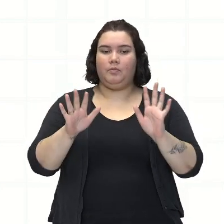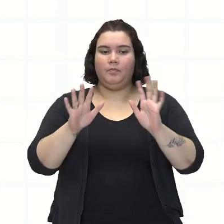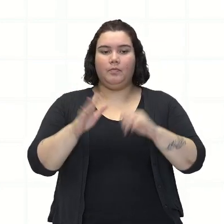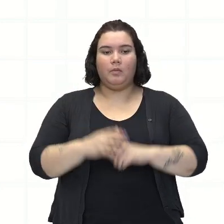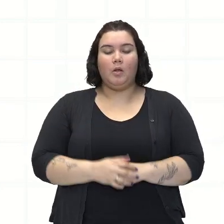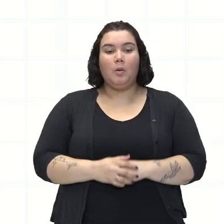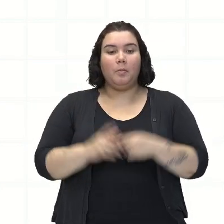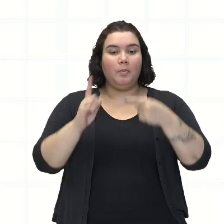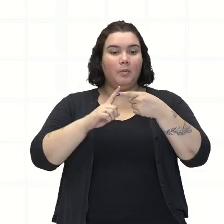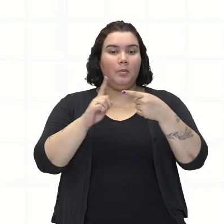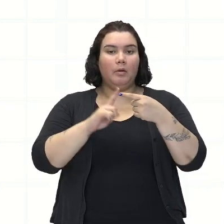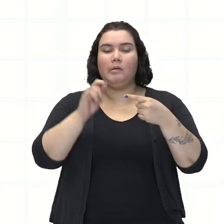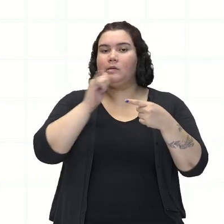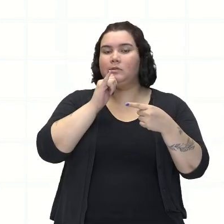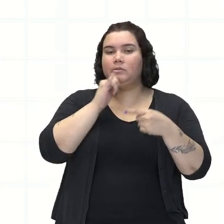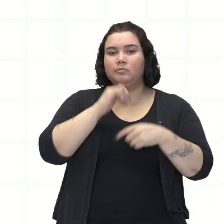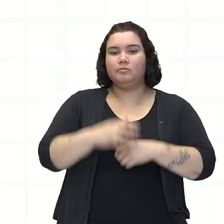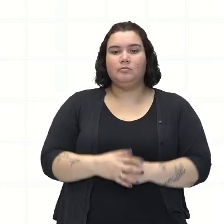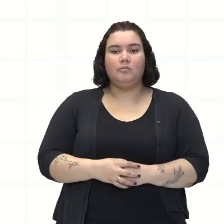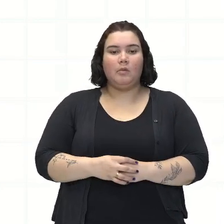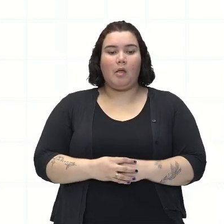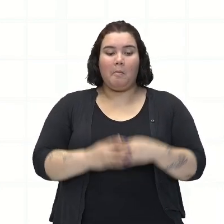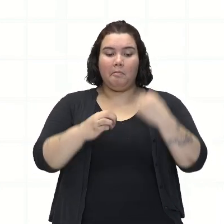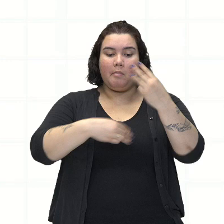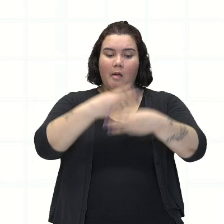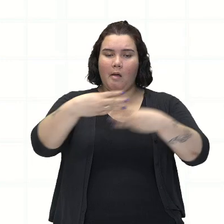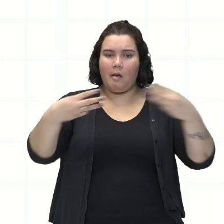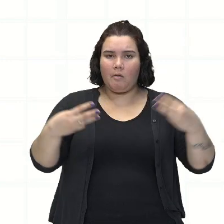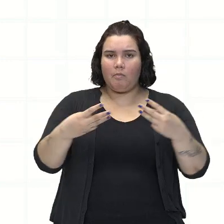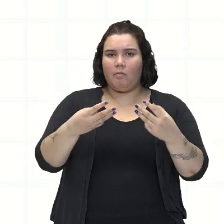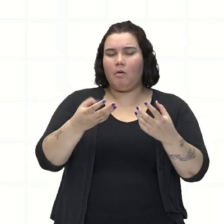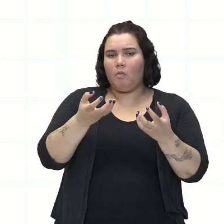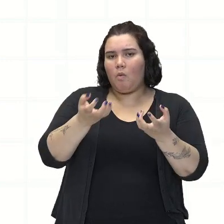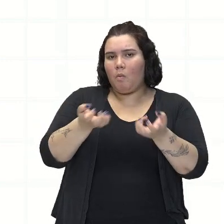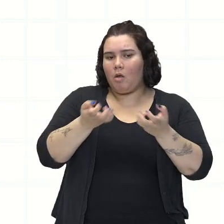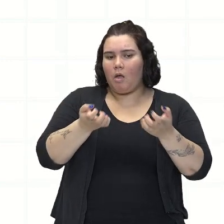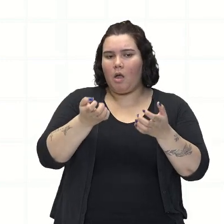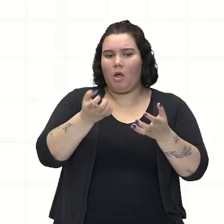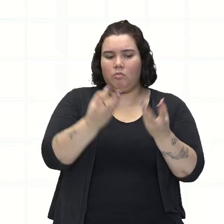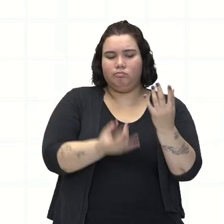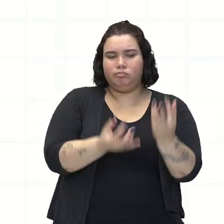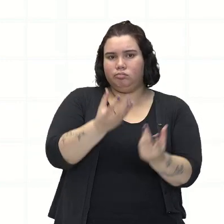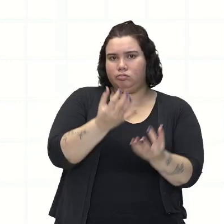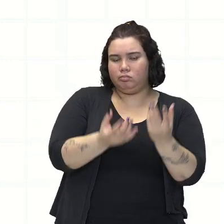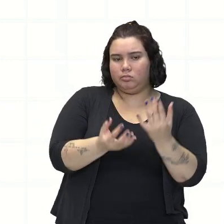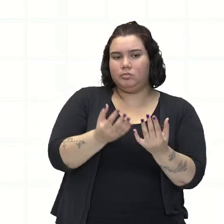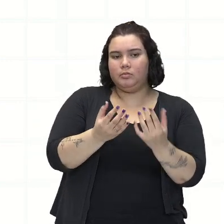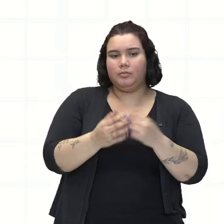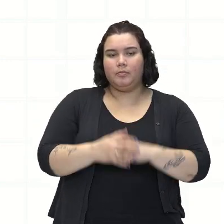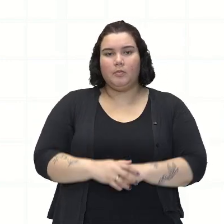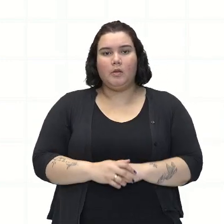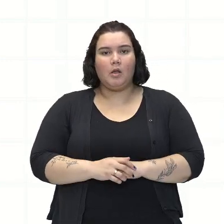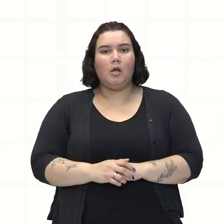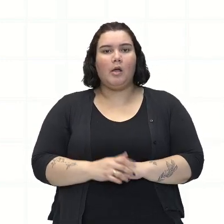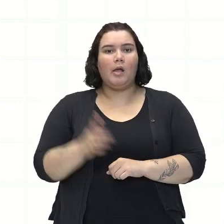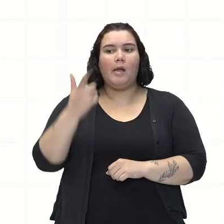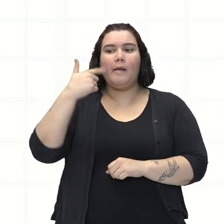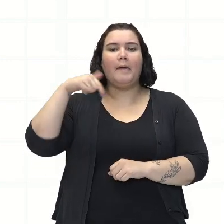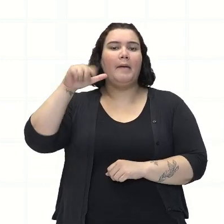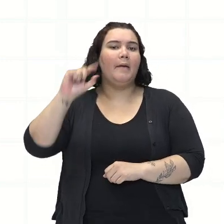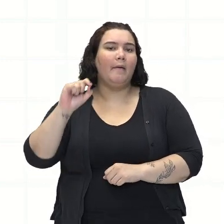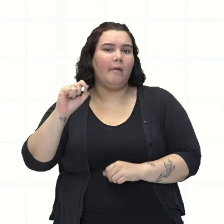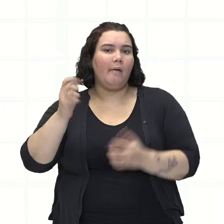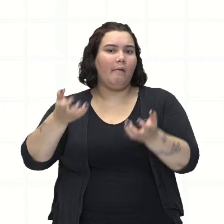primeiro exemplo. Quero fazer macarrão. O sujeito está oculto. Alguém quer fazer macarrão